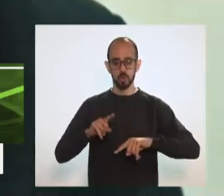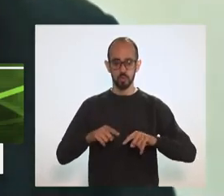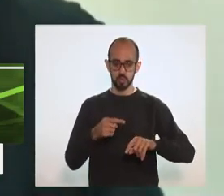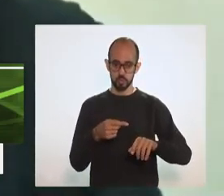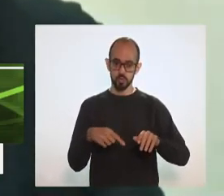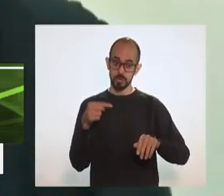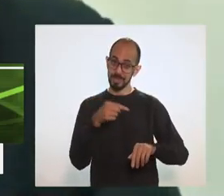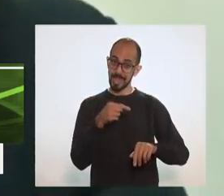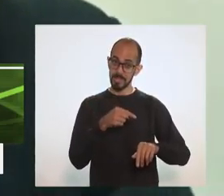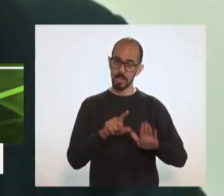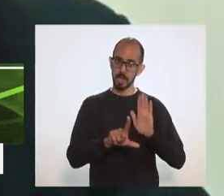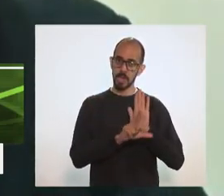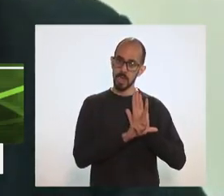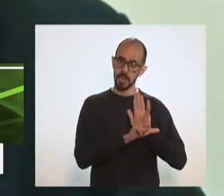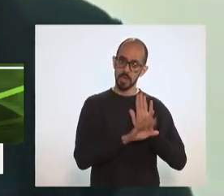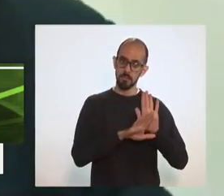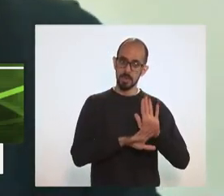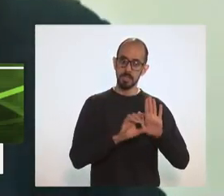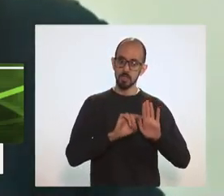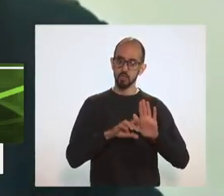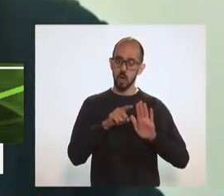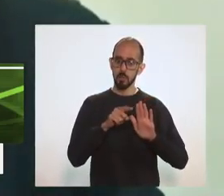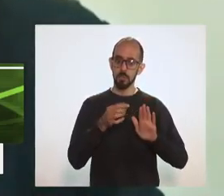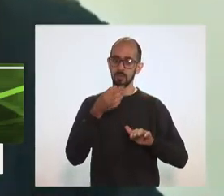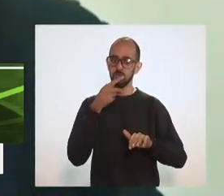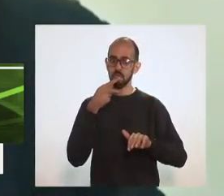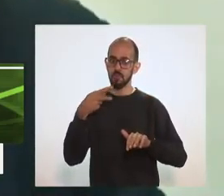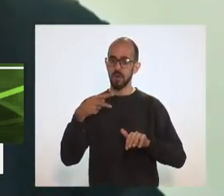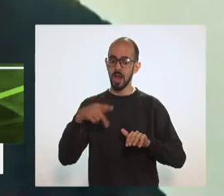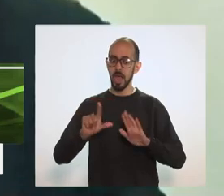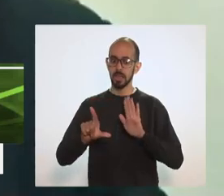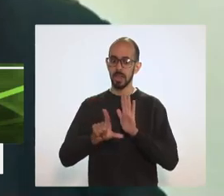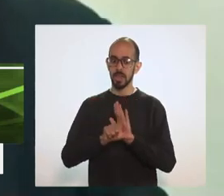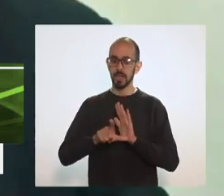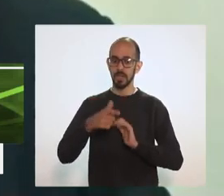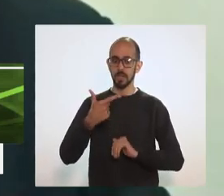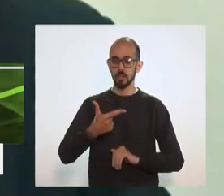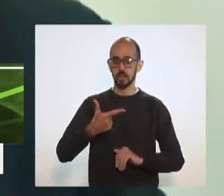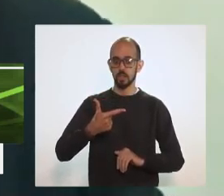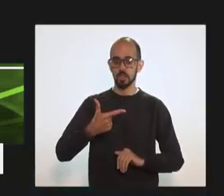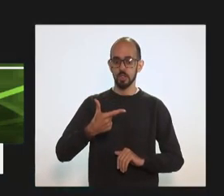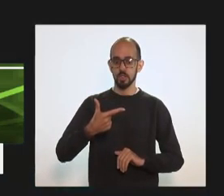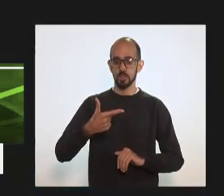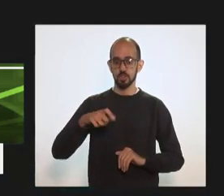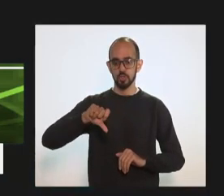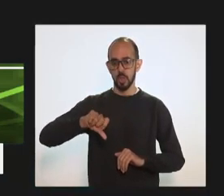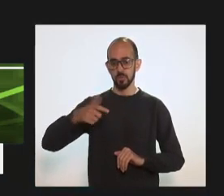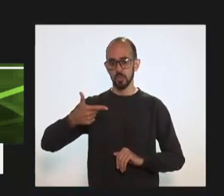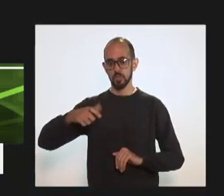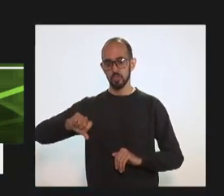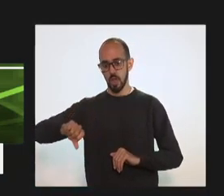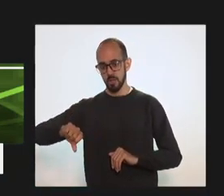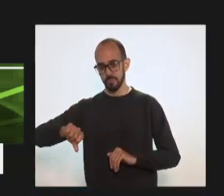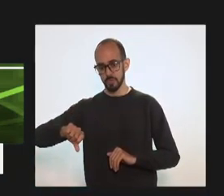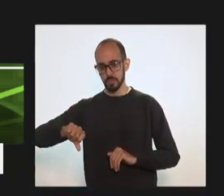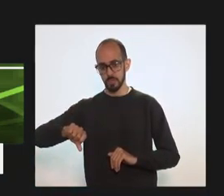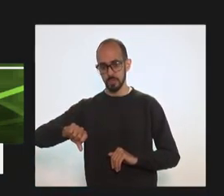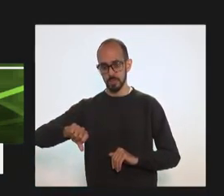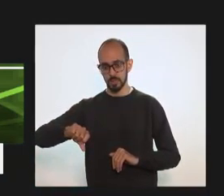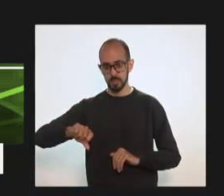poderão instalar em suas dependências máquinas de autosserviço. Parágrafo 2º, os estabelecimentos previstos no caput desse artigo poderão informar aos seus clientes